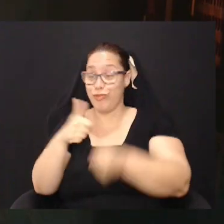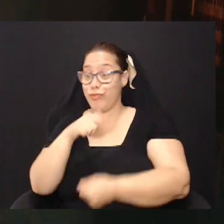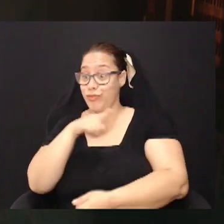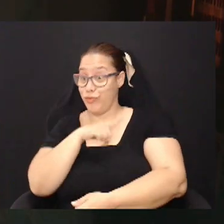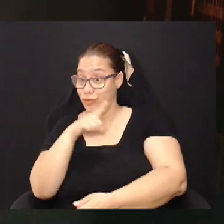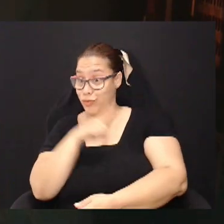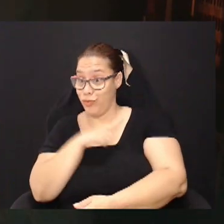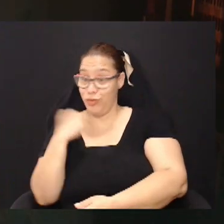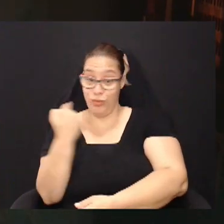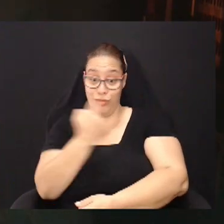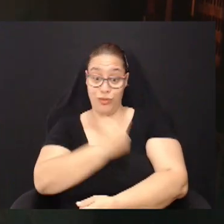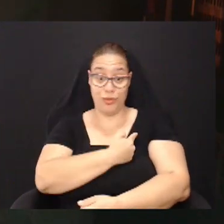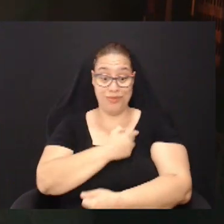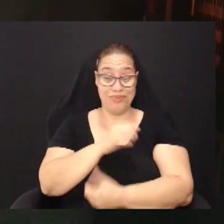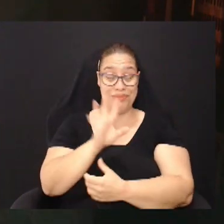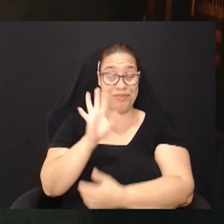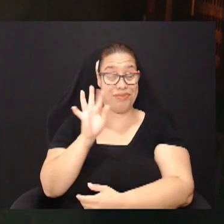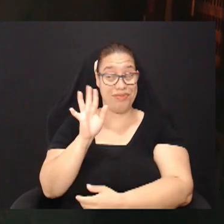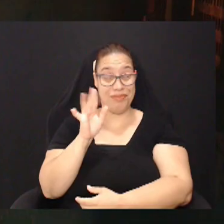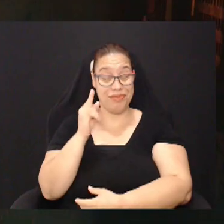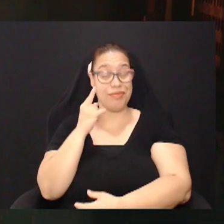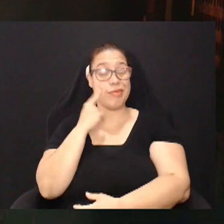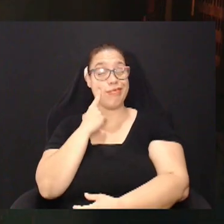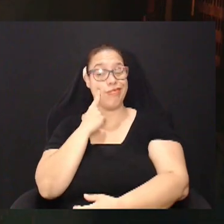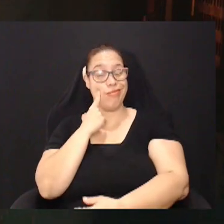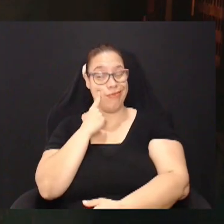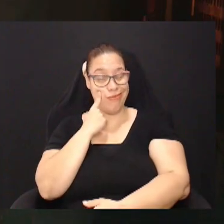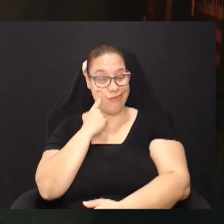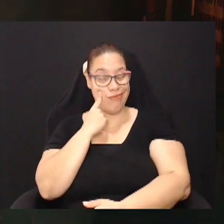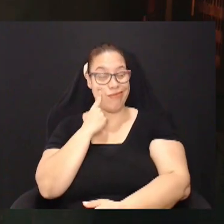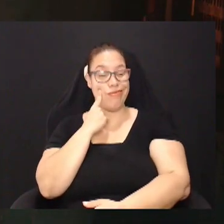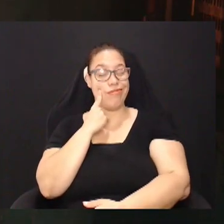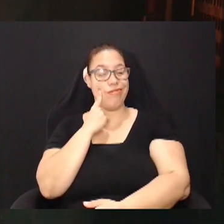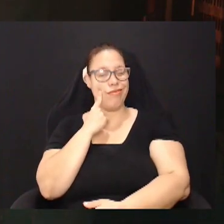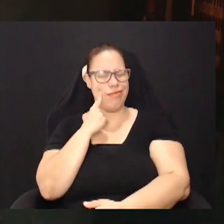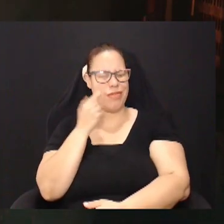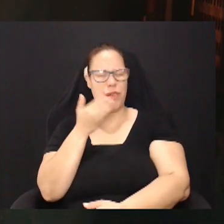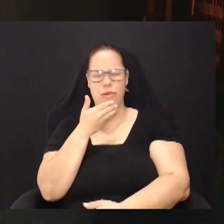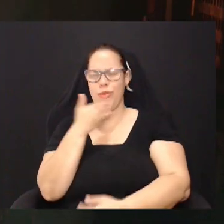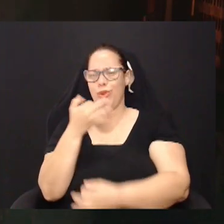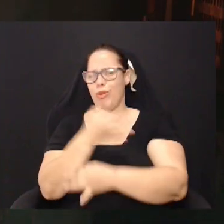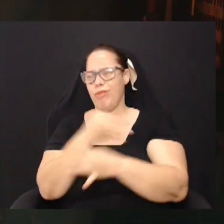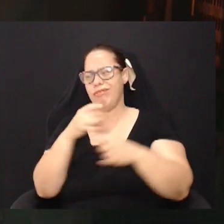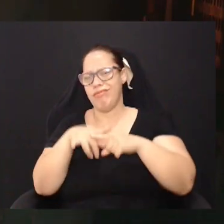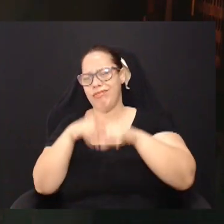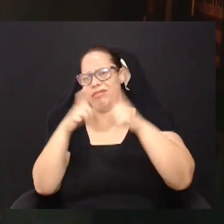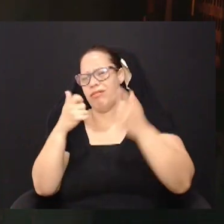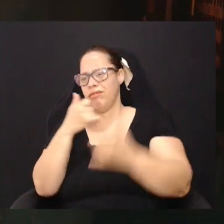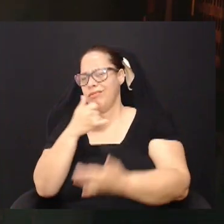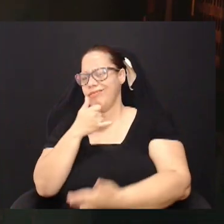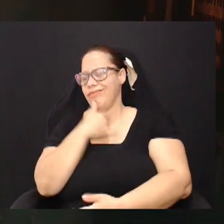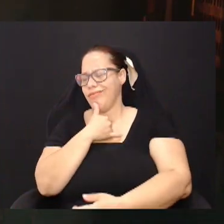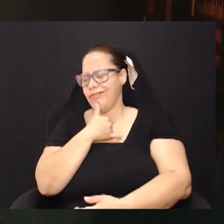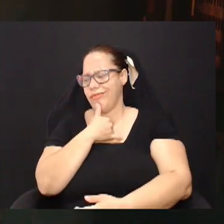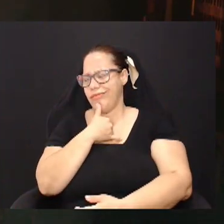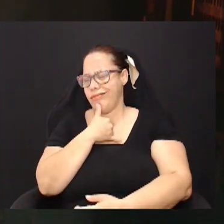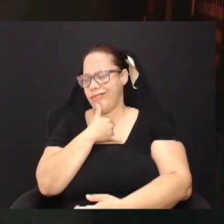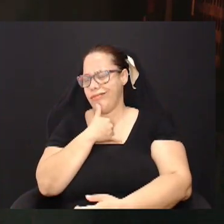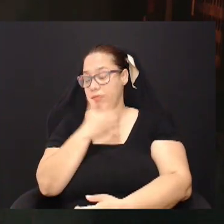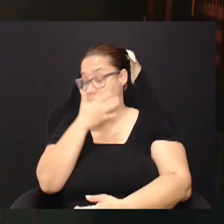nossas mãos, eu acho que seria muito benéfico. Mas, infelizmente, hoje, né, nós temos aí essa